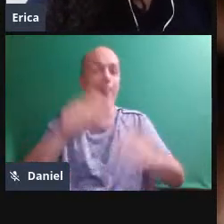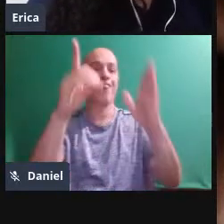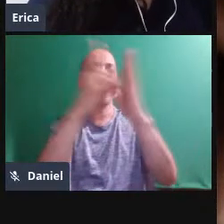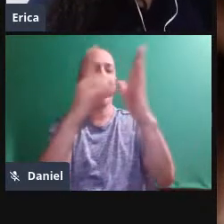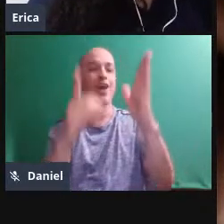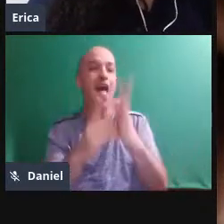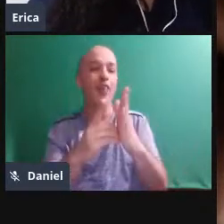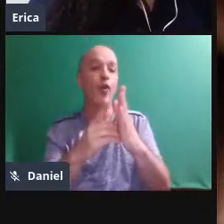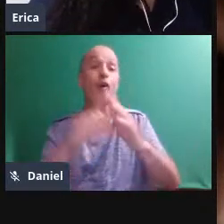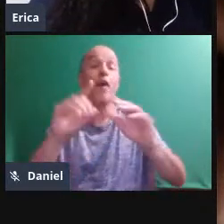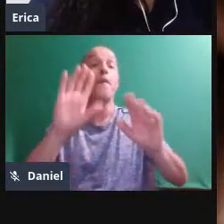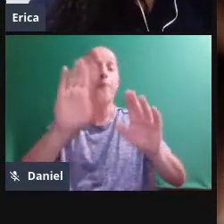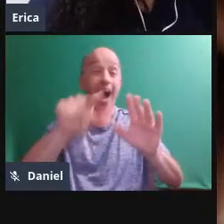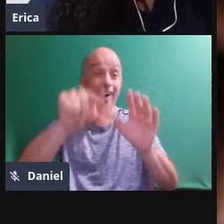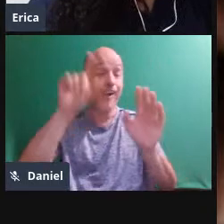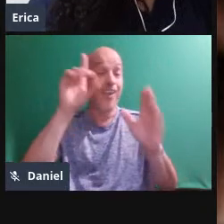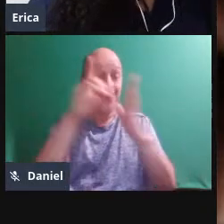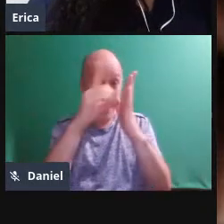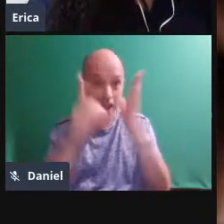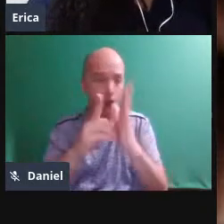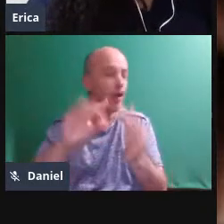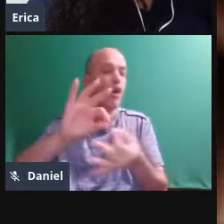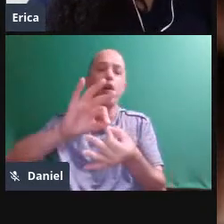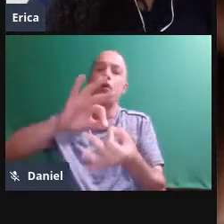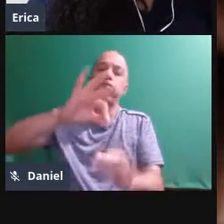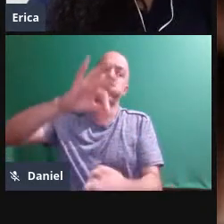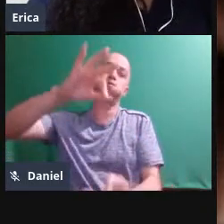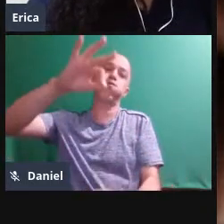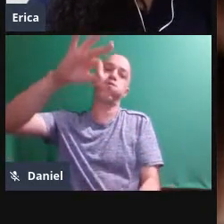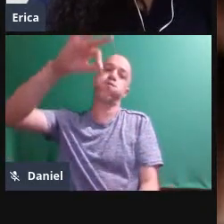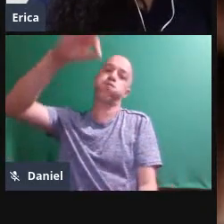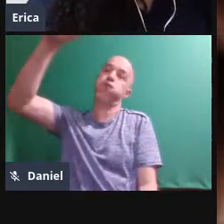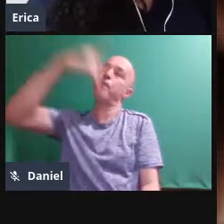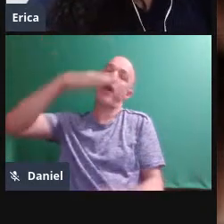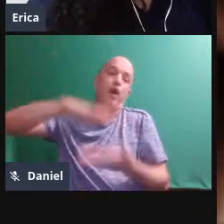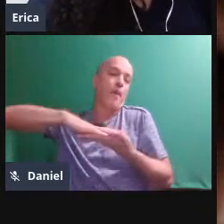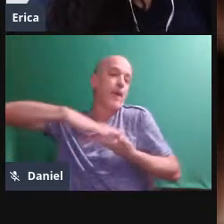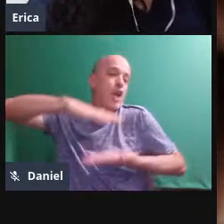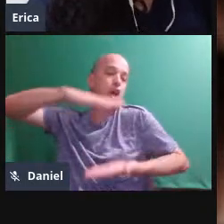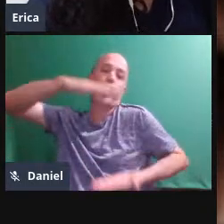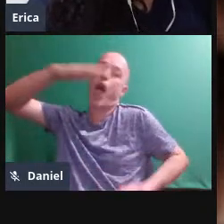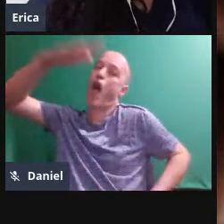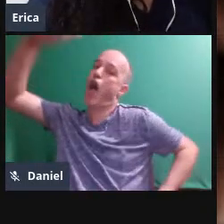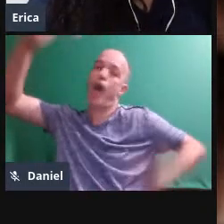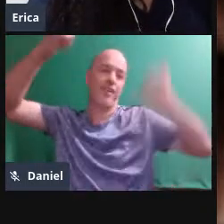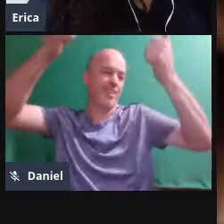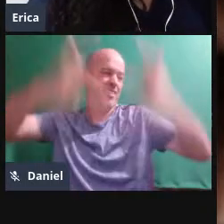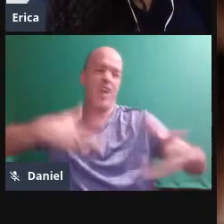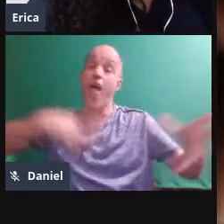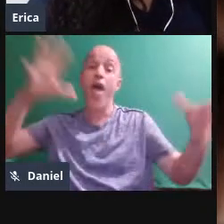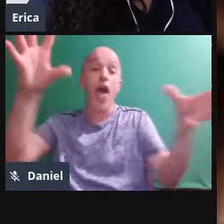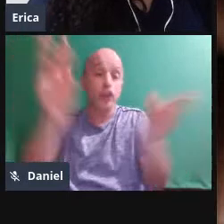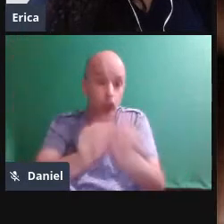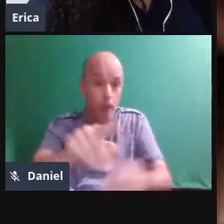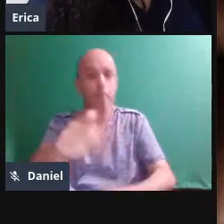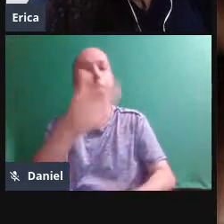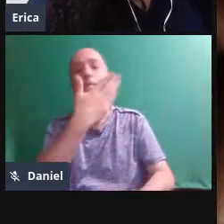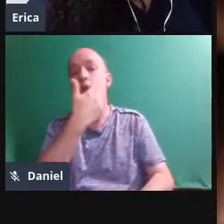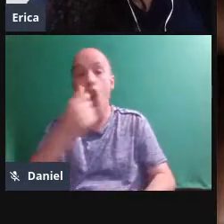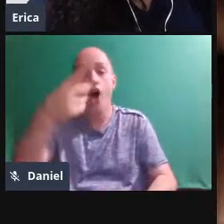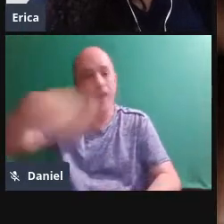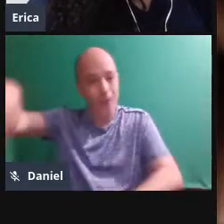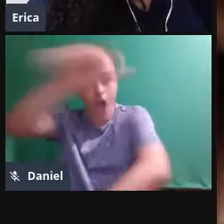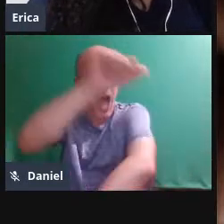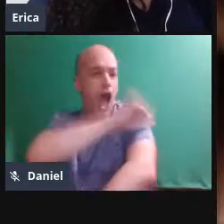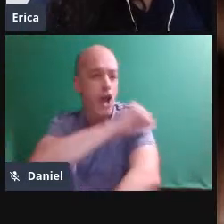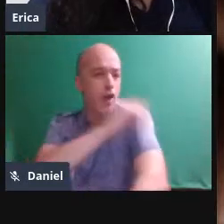do tradutor e intérprete de língua de sinais. Então, esse decreto, ele é bem extenso, tá? Ele é grande, não